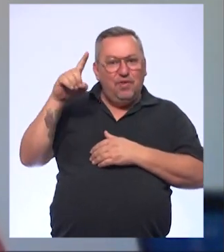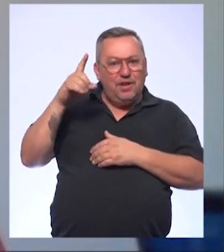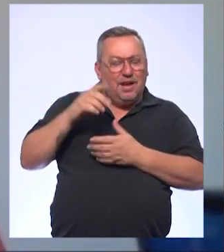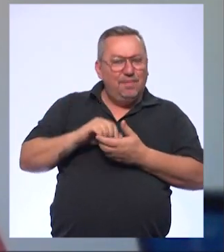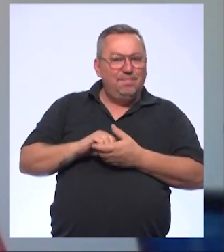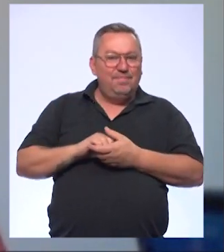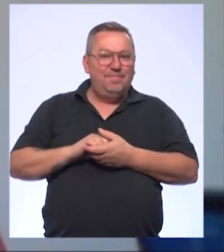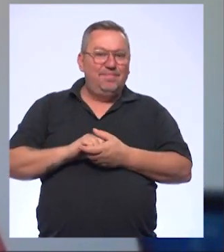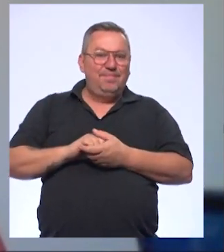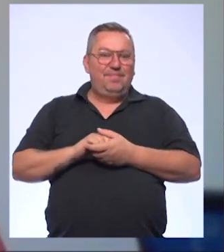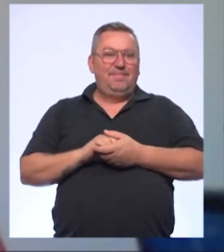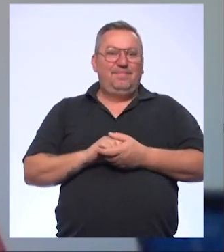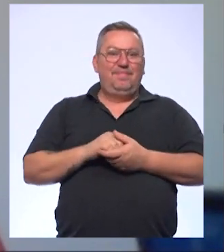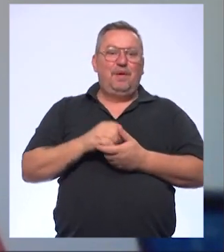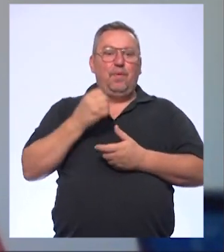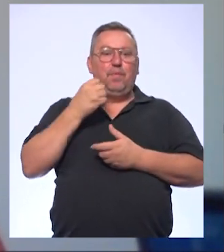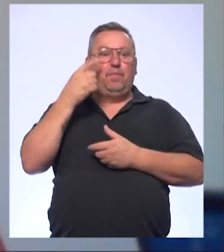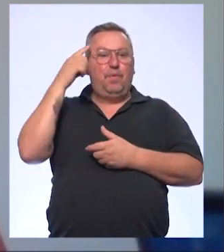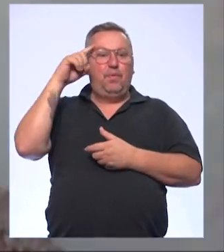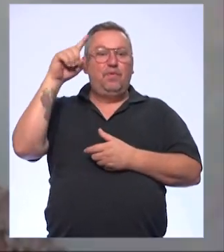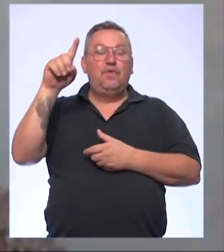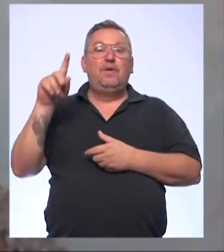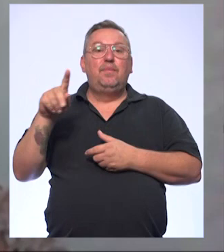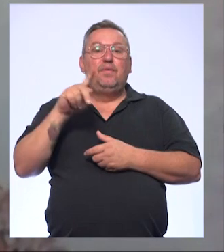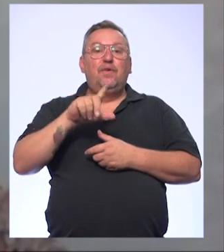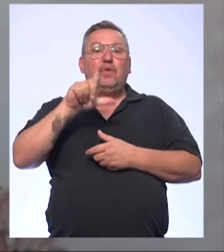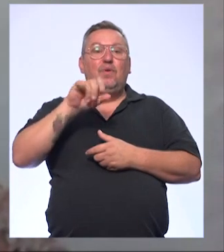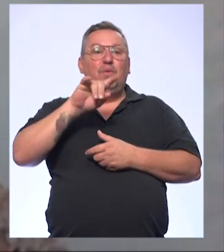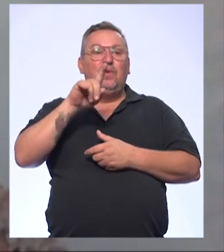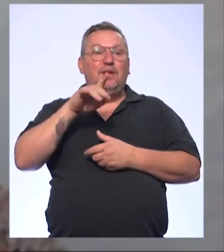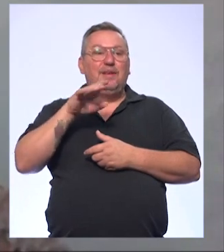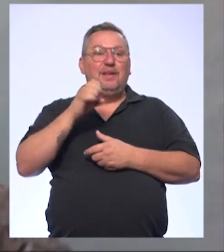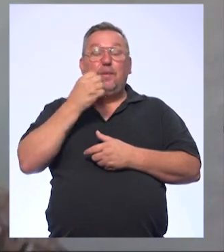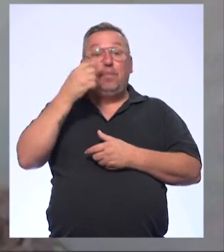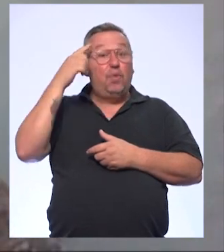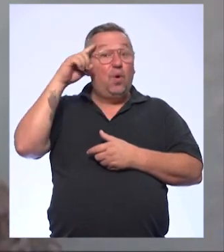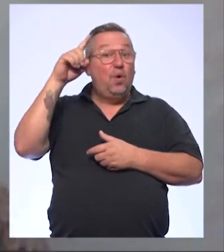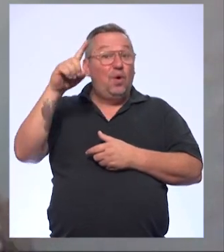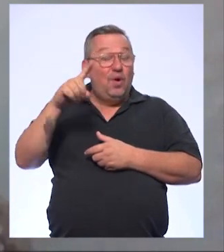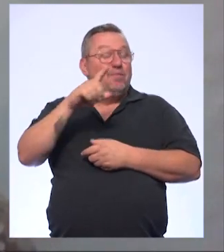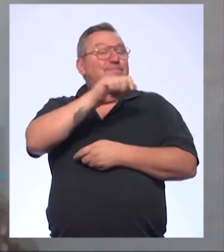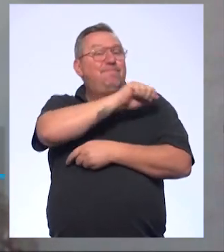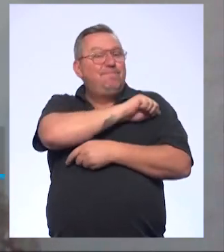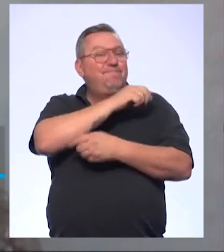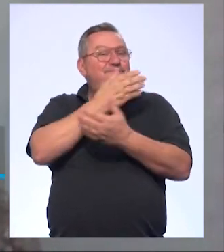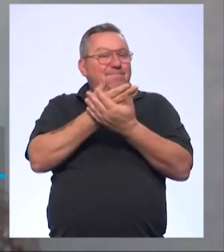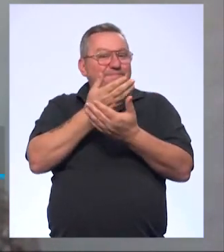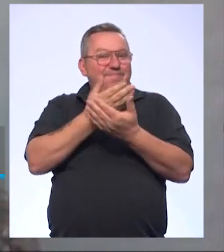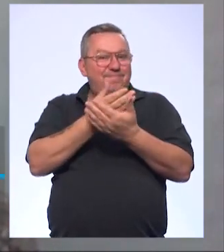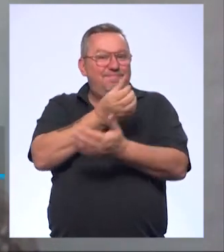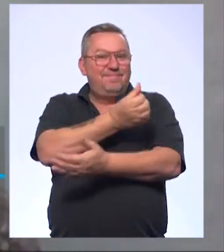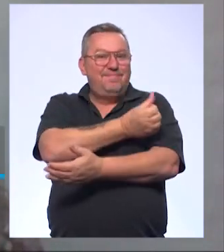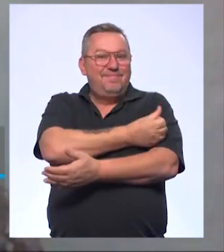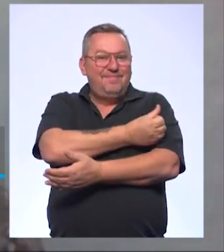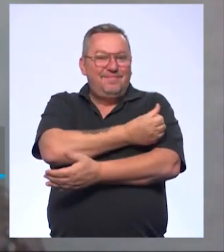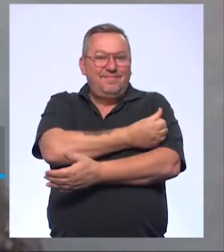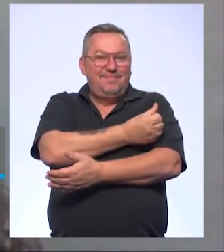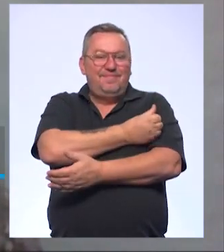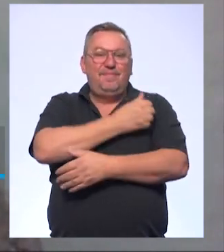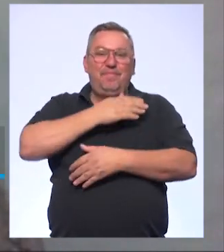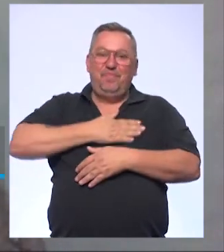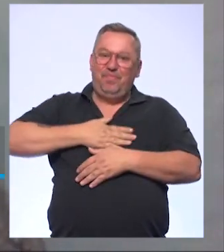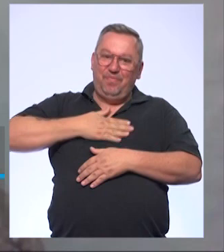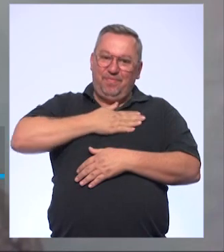Janaína. Bom dia, professora Luíse. Bom dia, estudantes do sexto ano. É um